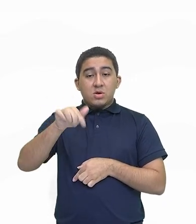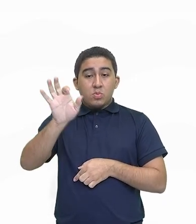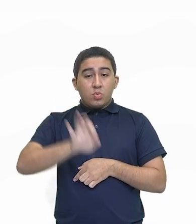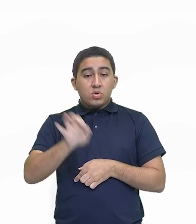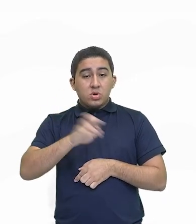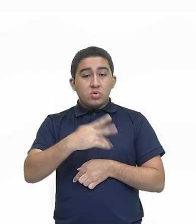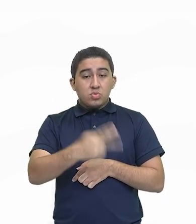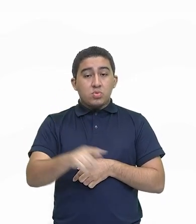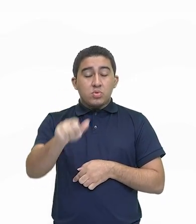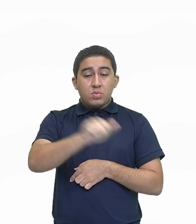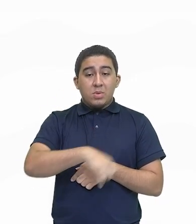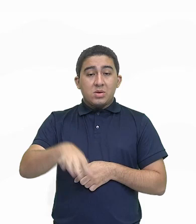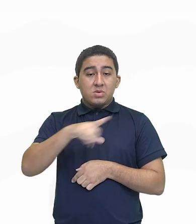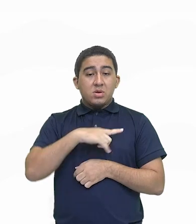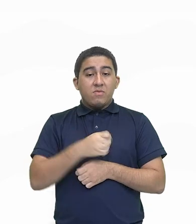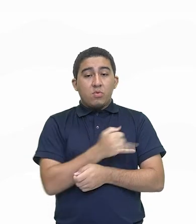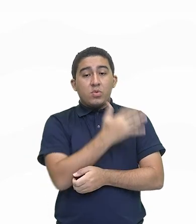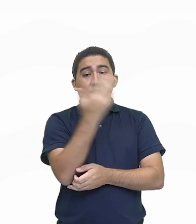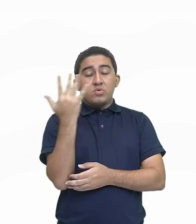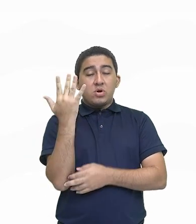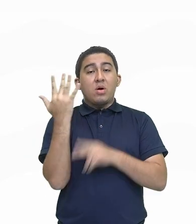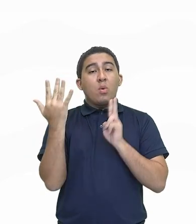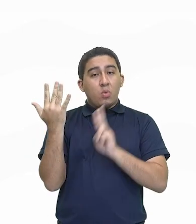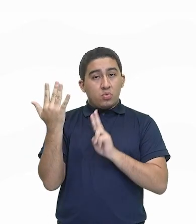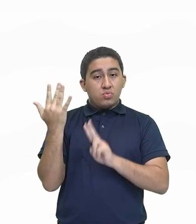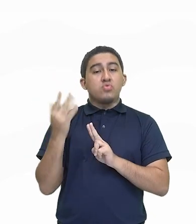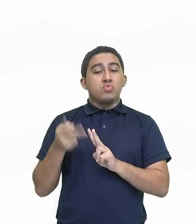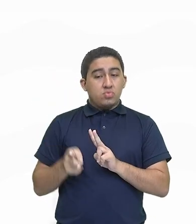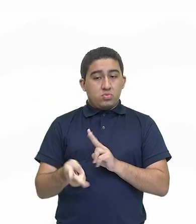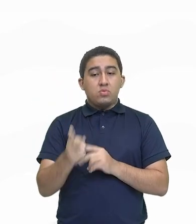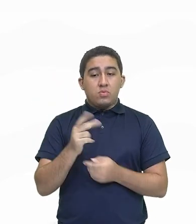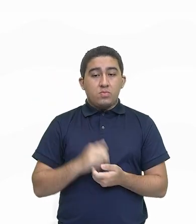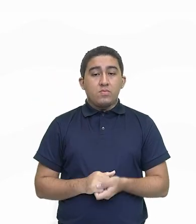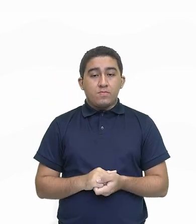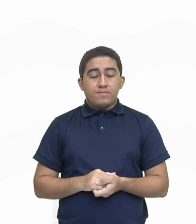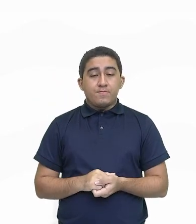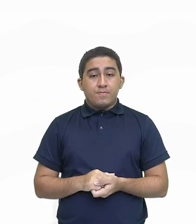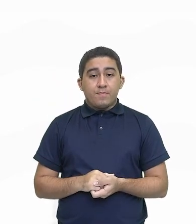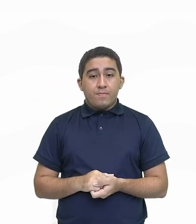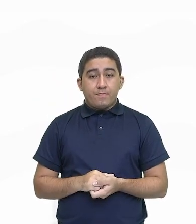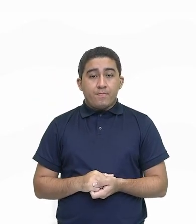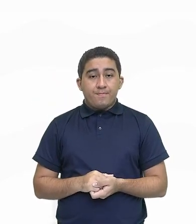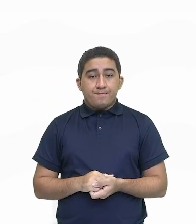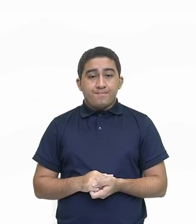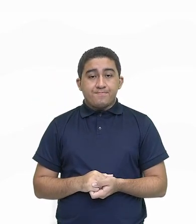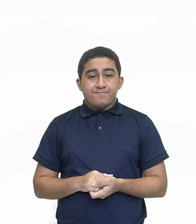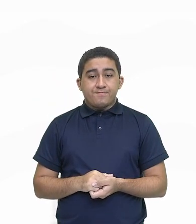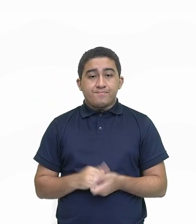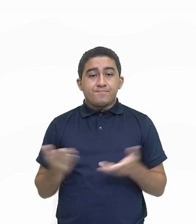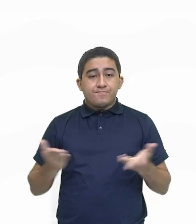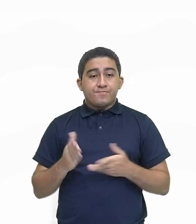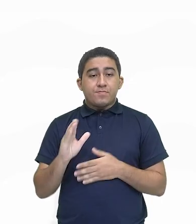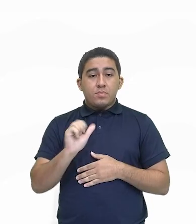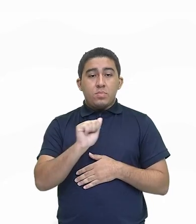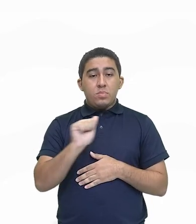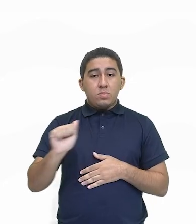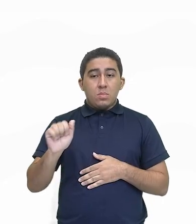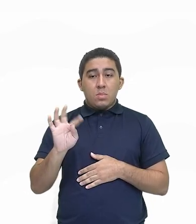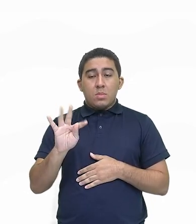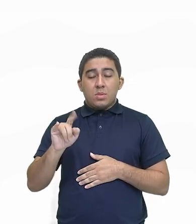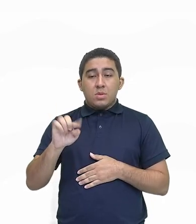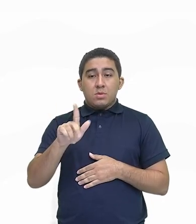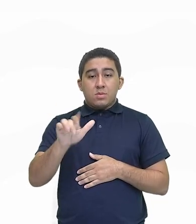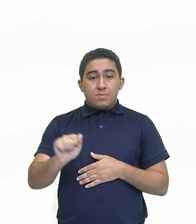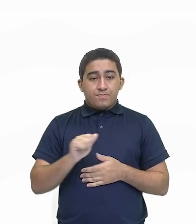de sua cobertura vegetal ainda está preservada. Tá? Vamos ver agora sobre a Caatinga. Vejam